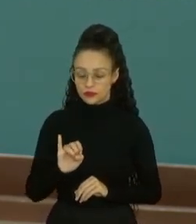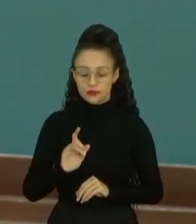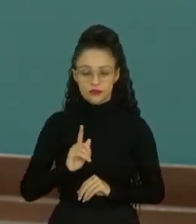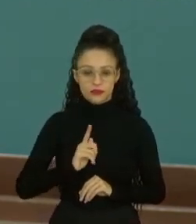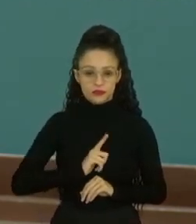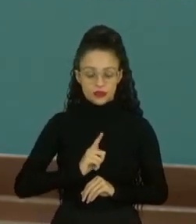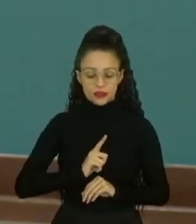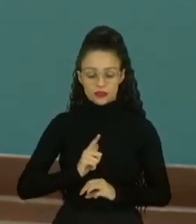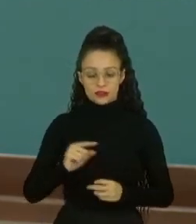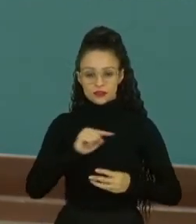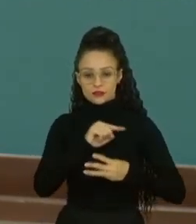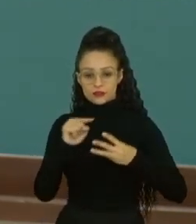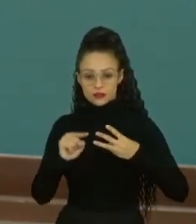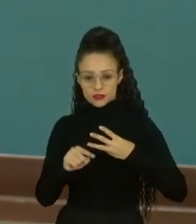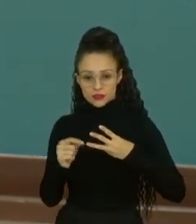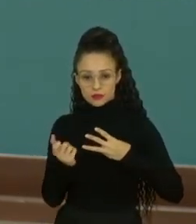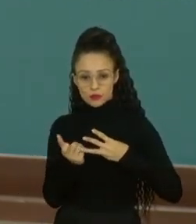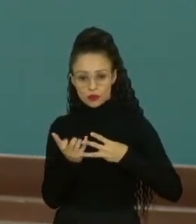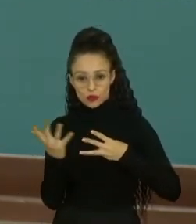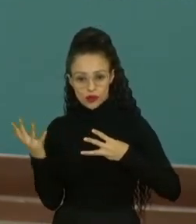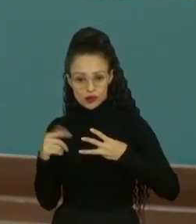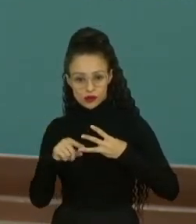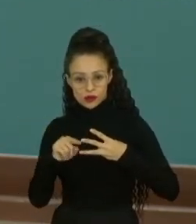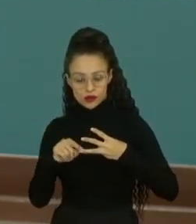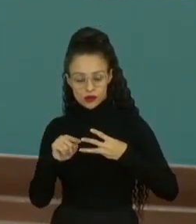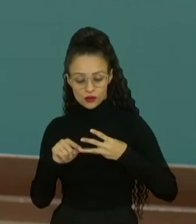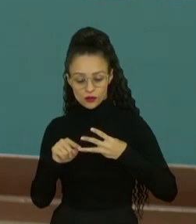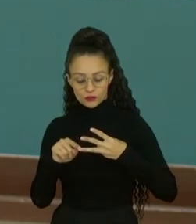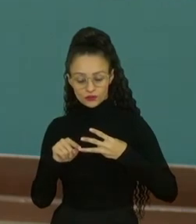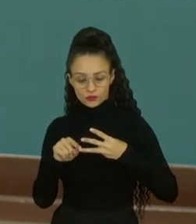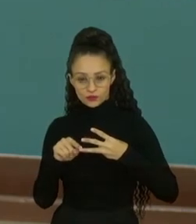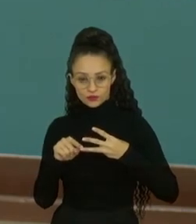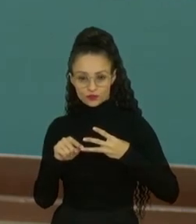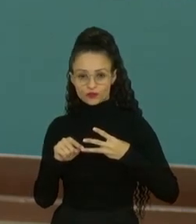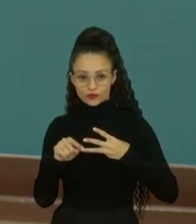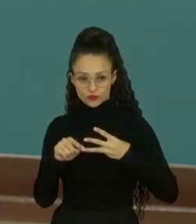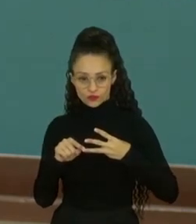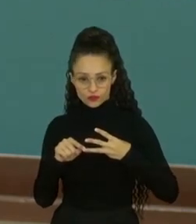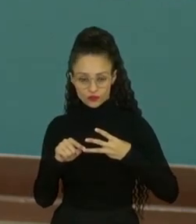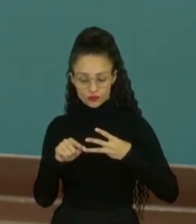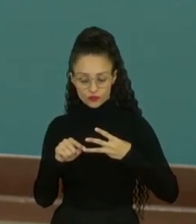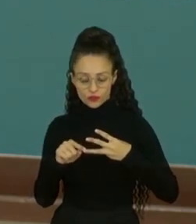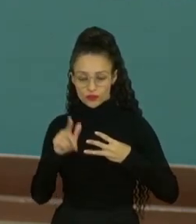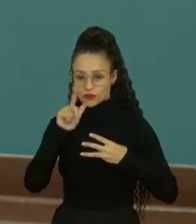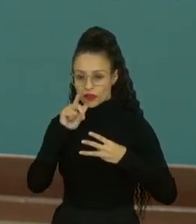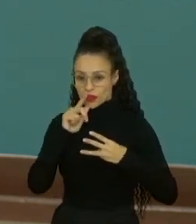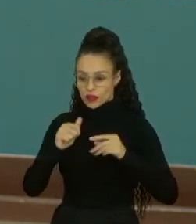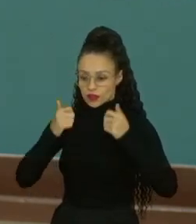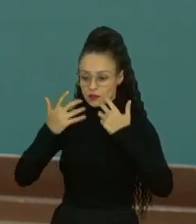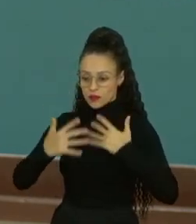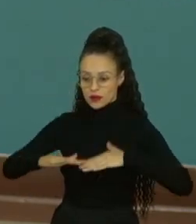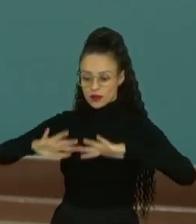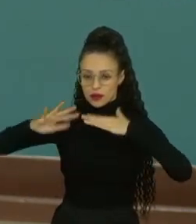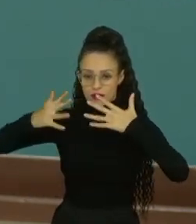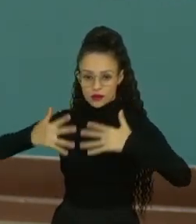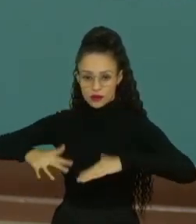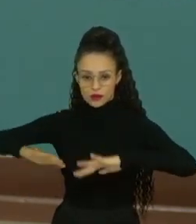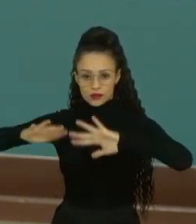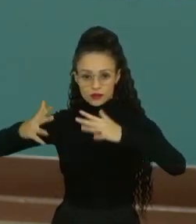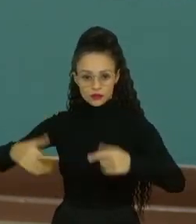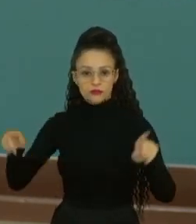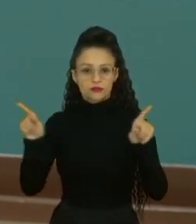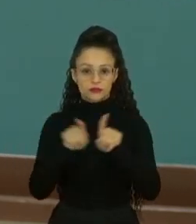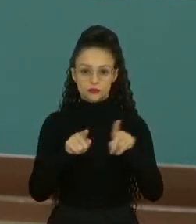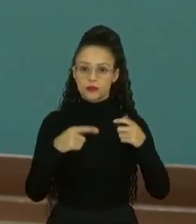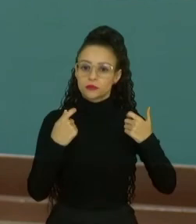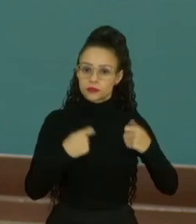aqui a terceira pessoa do plural, né, estabelecida por as ondas do mar, né, então eu também tenho